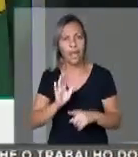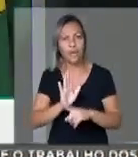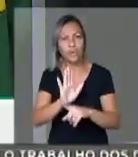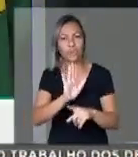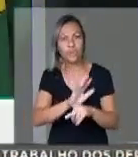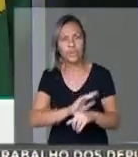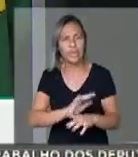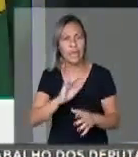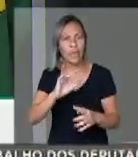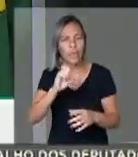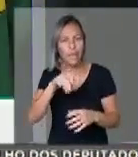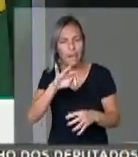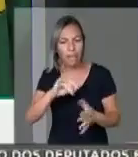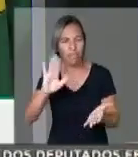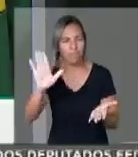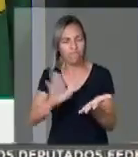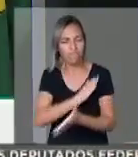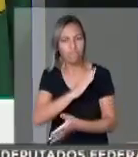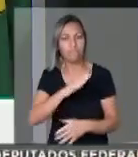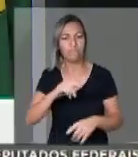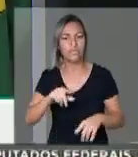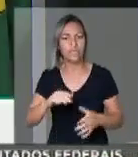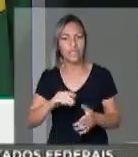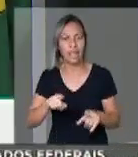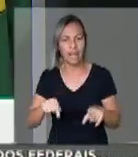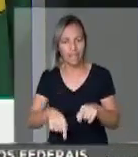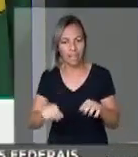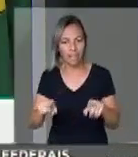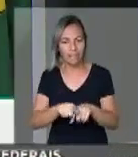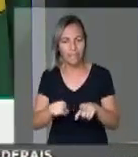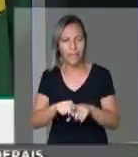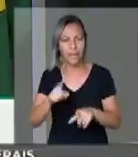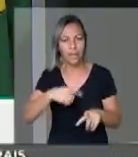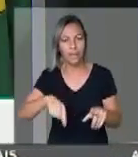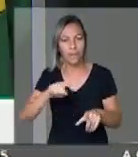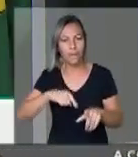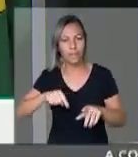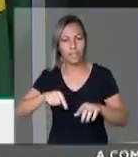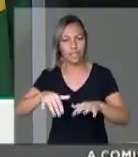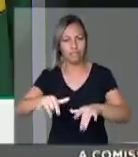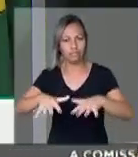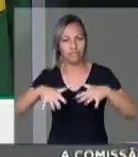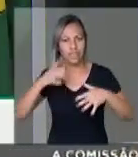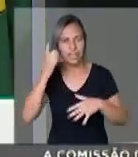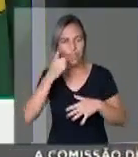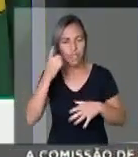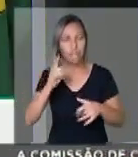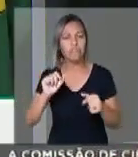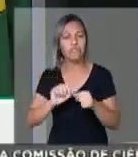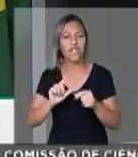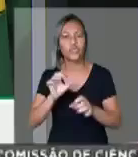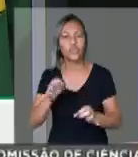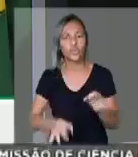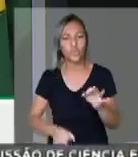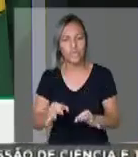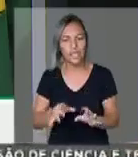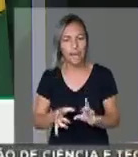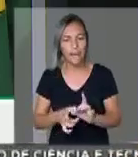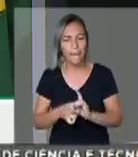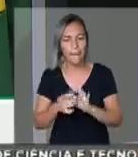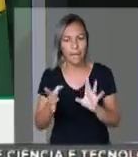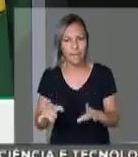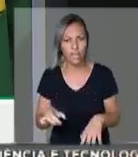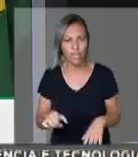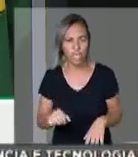auxilia no combate à criminalidade nas áreas rurais. Aqui nessa casa, nós parlamentares fizemos justiça ao permitir